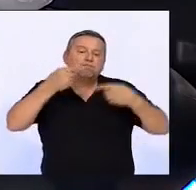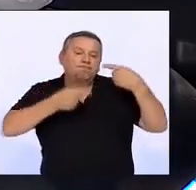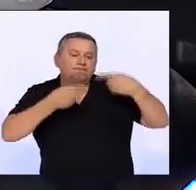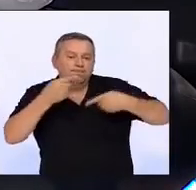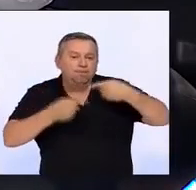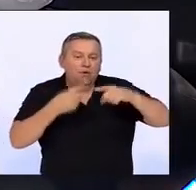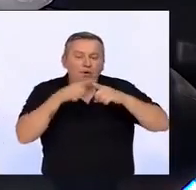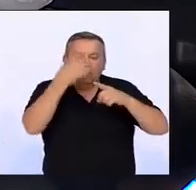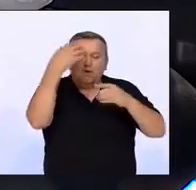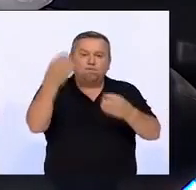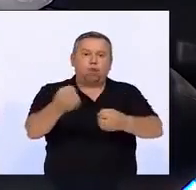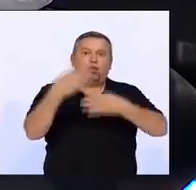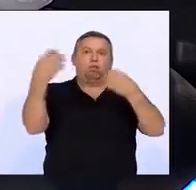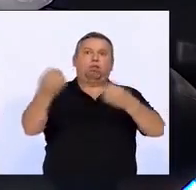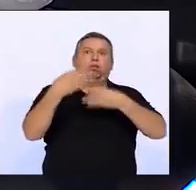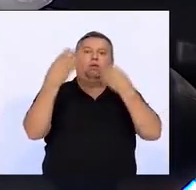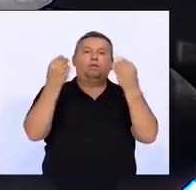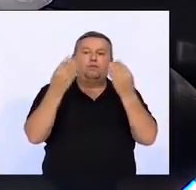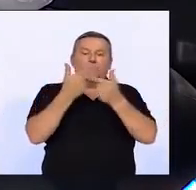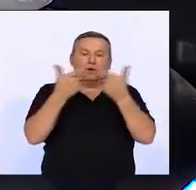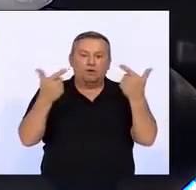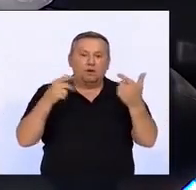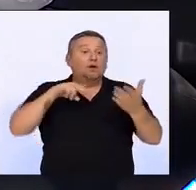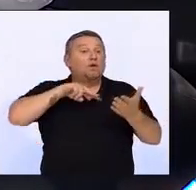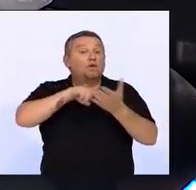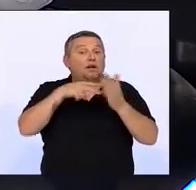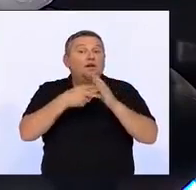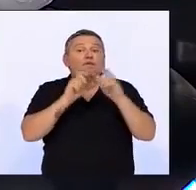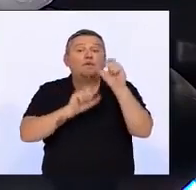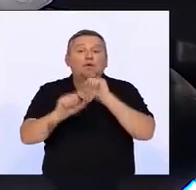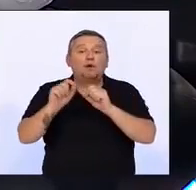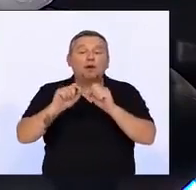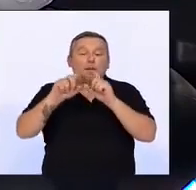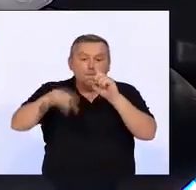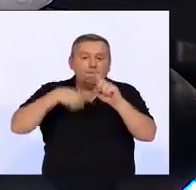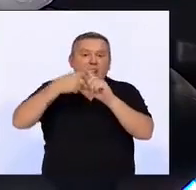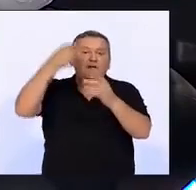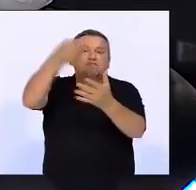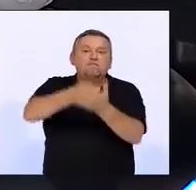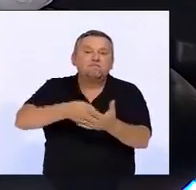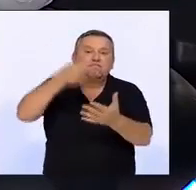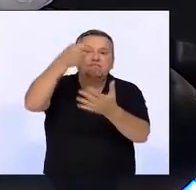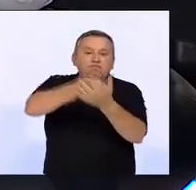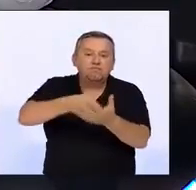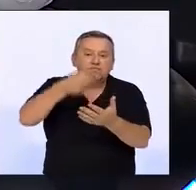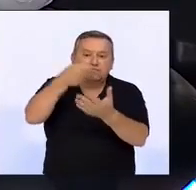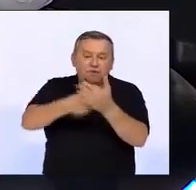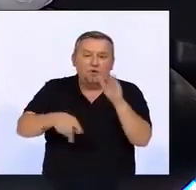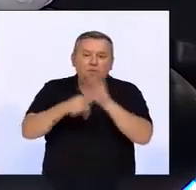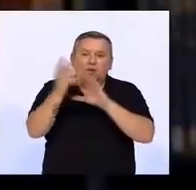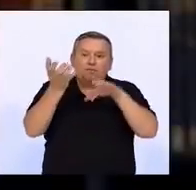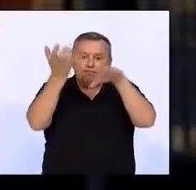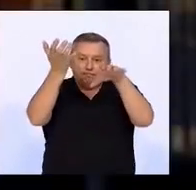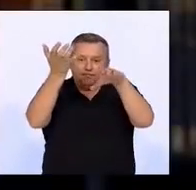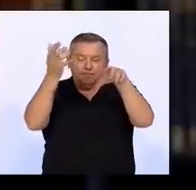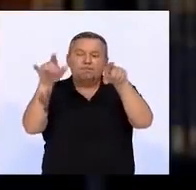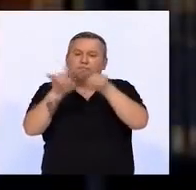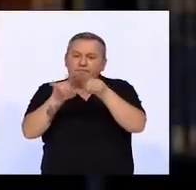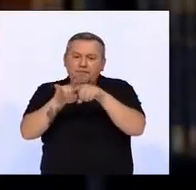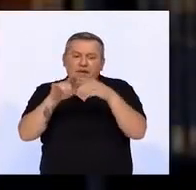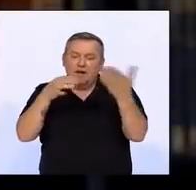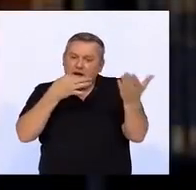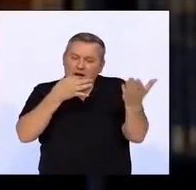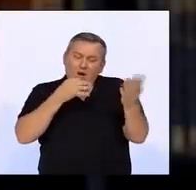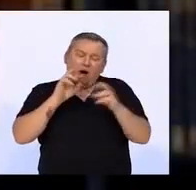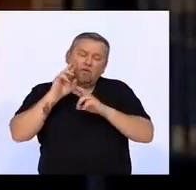informações que está recebendo. E isto vai significar mais cobrança sobre o Congresso Nacional e sobre o próprio Executivo. Então,